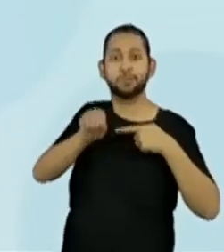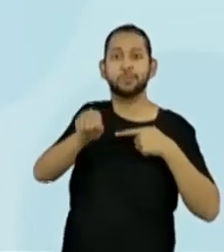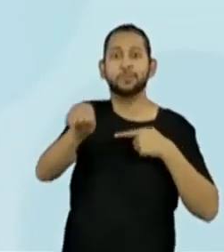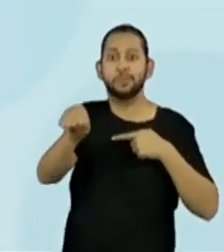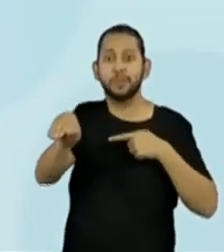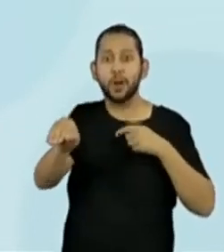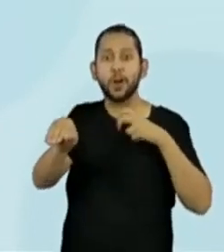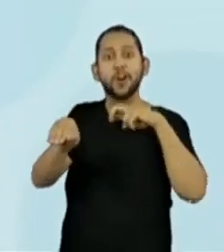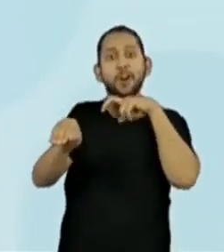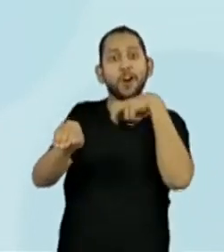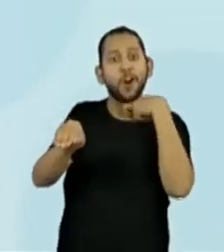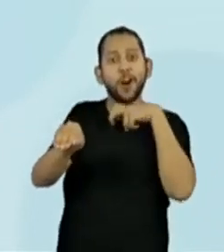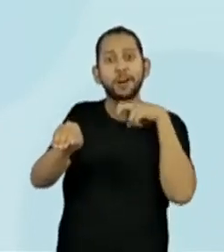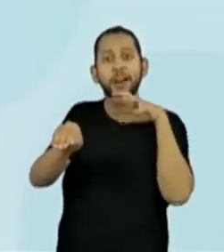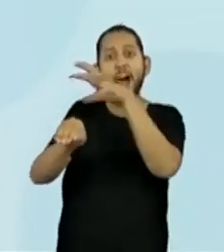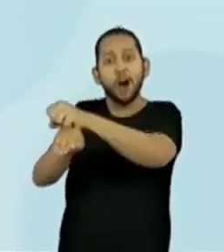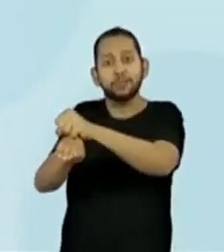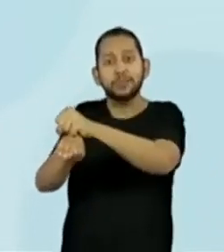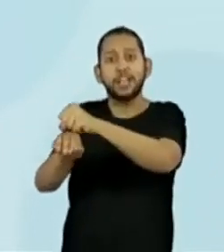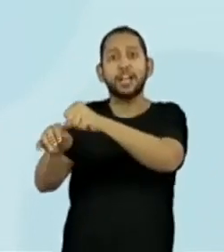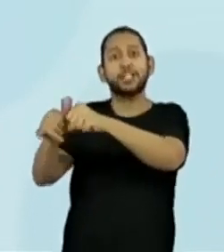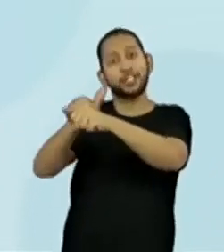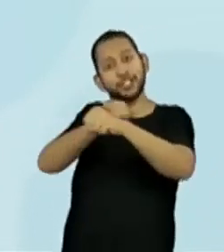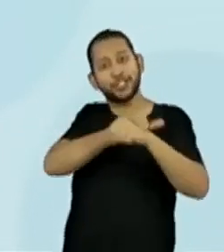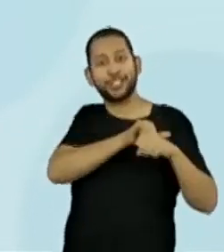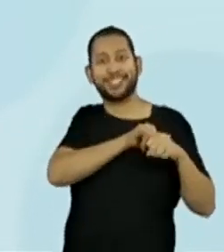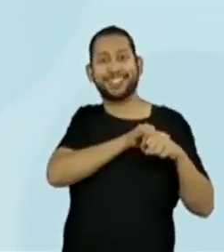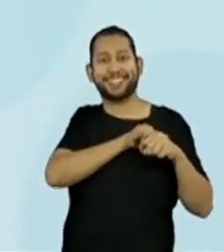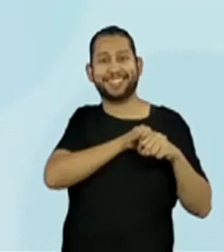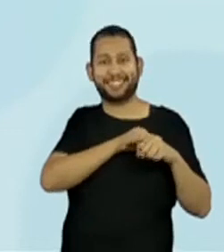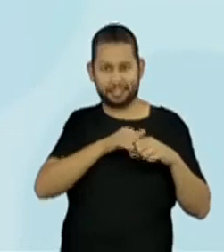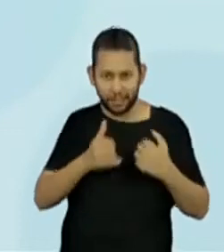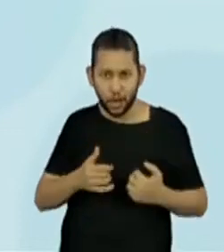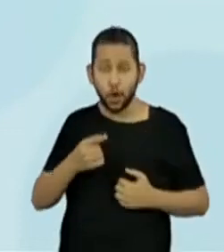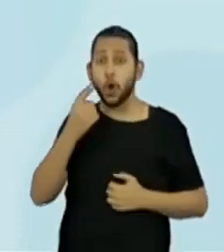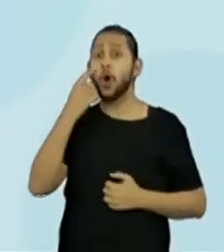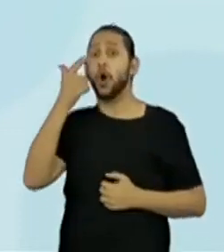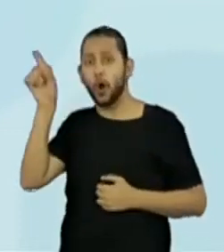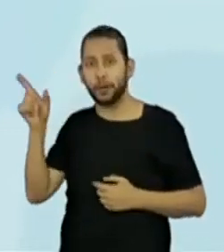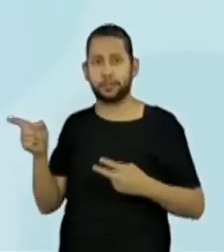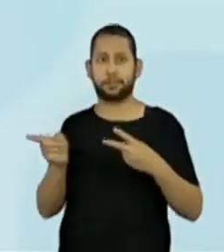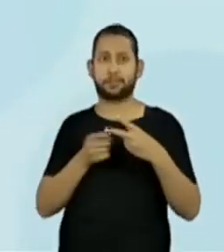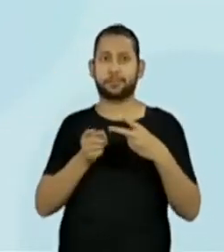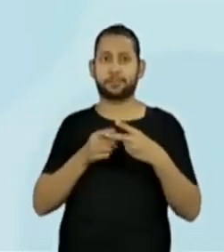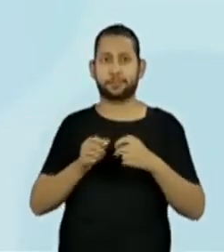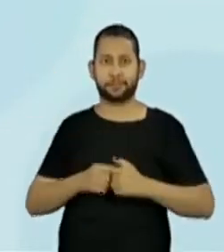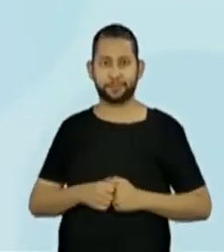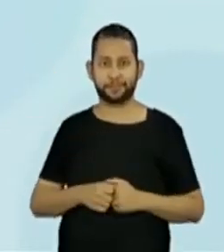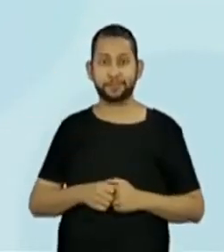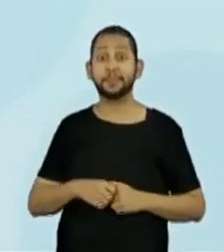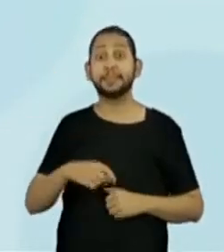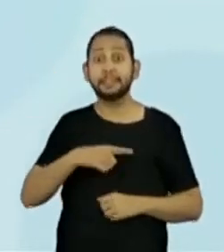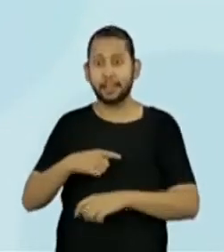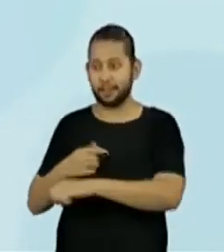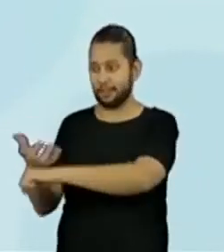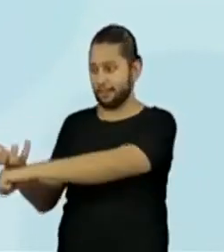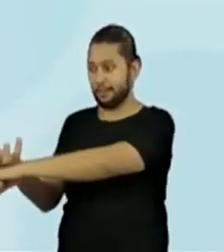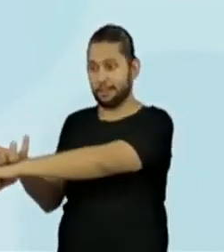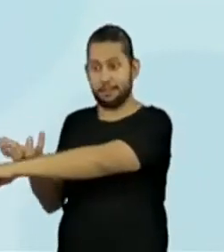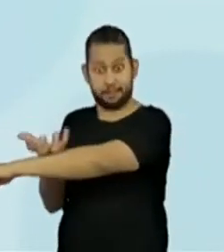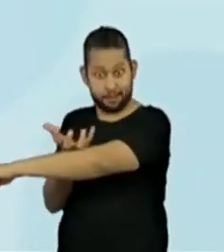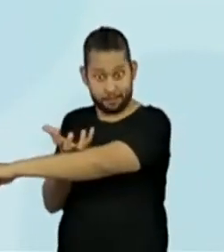cobra, recebe essa energia. Vamos ver outras cadeias alimentares. A grama, a